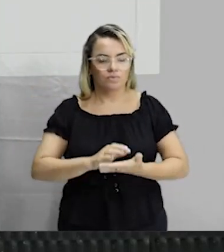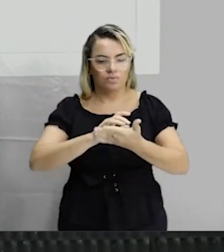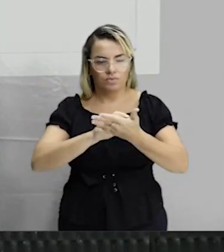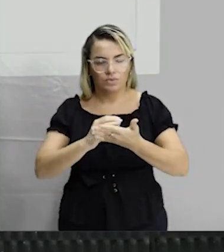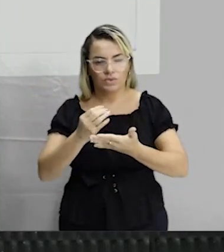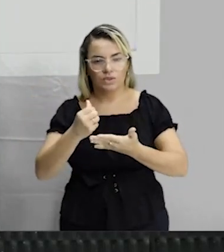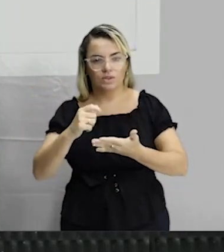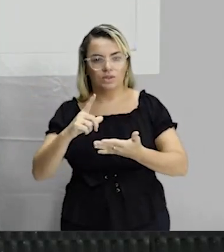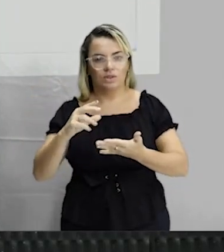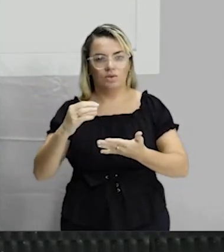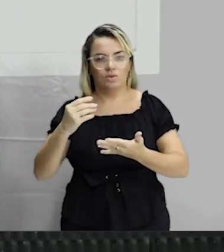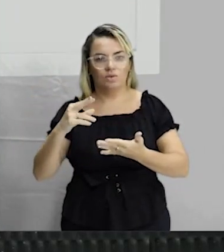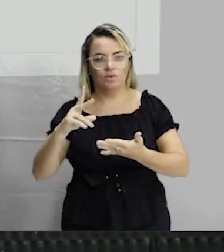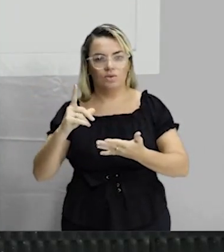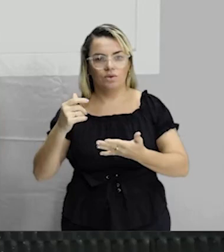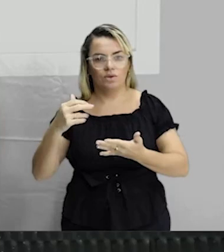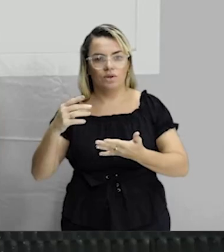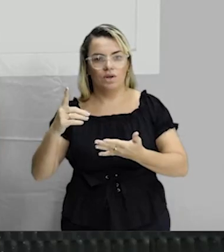vai encontrar R$